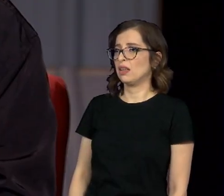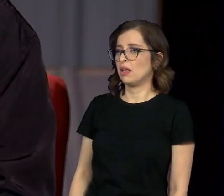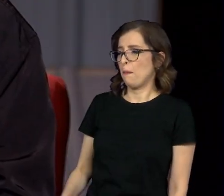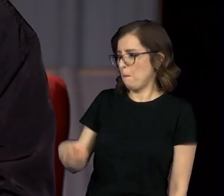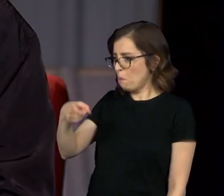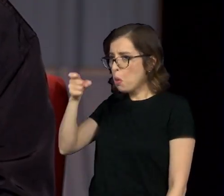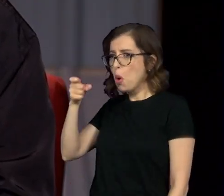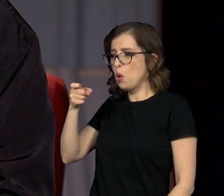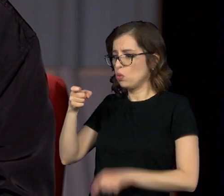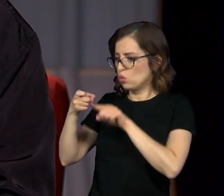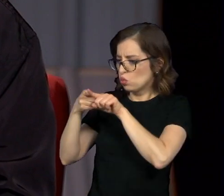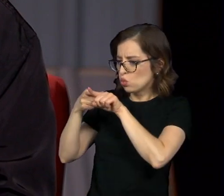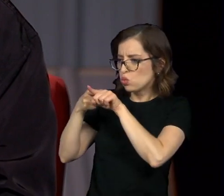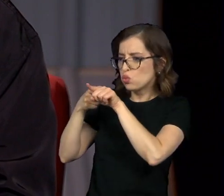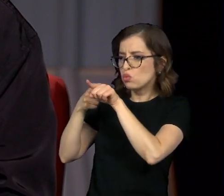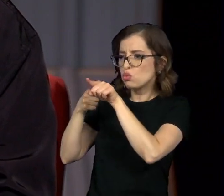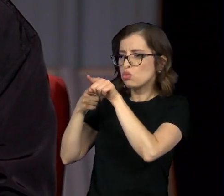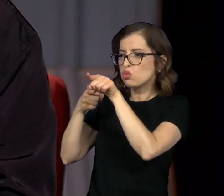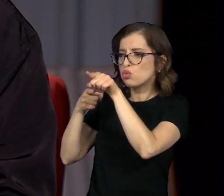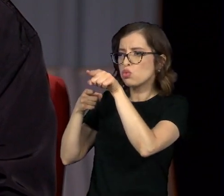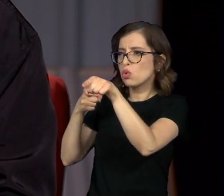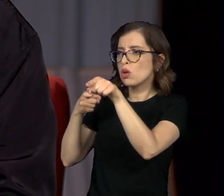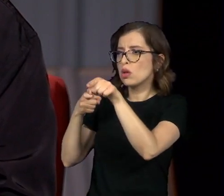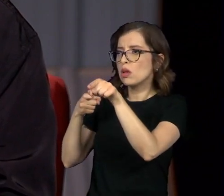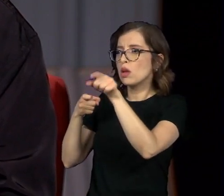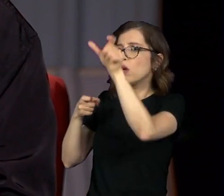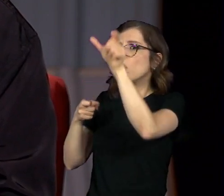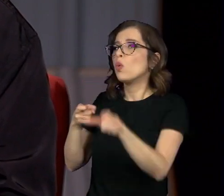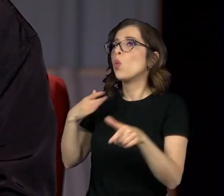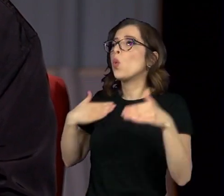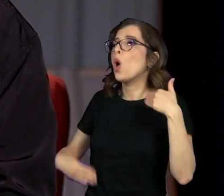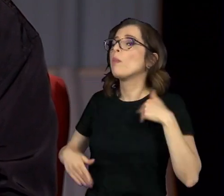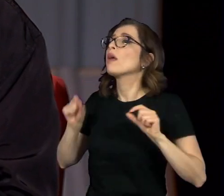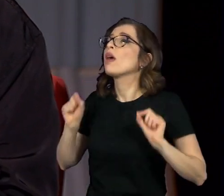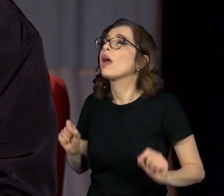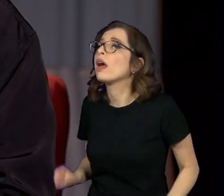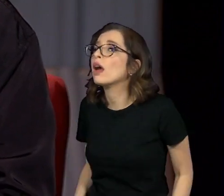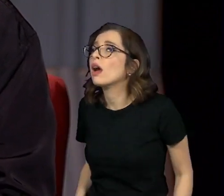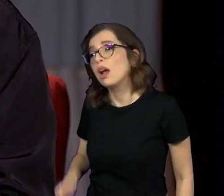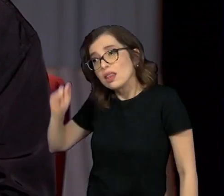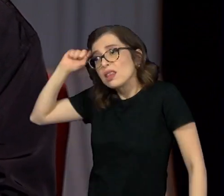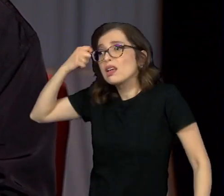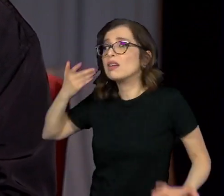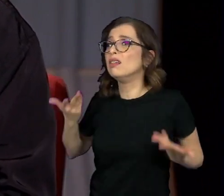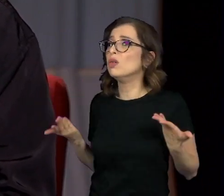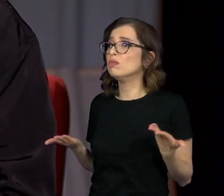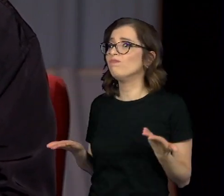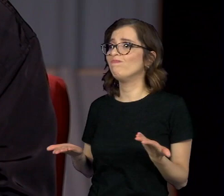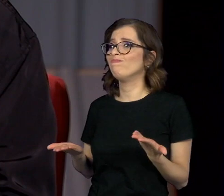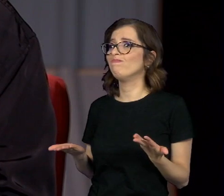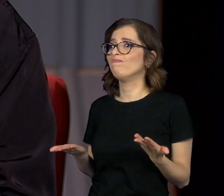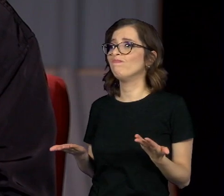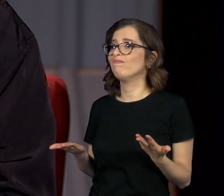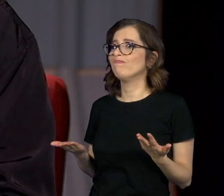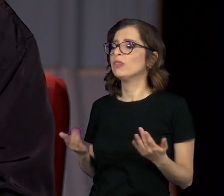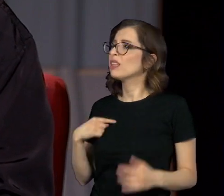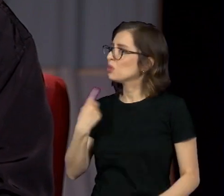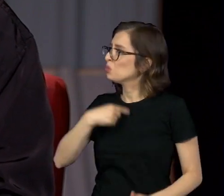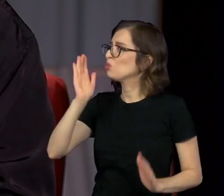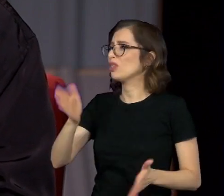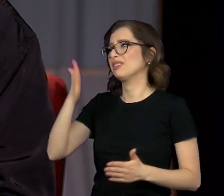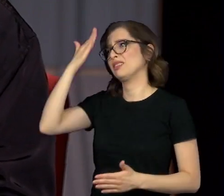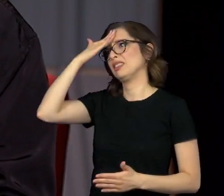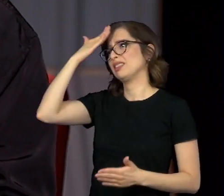corpo em específico. Então isso mostra que estamos distantes hoje ainda disto, mas